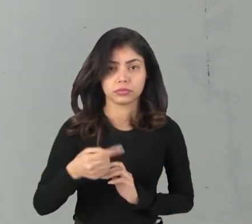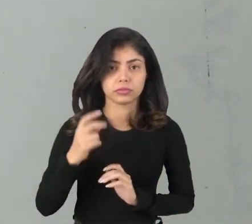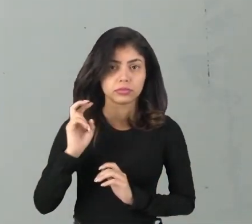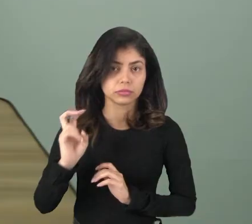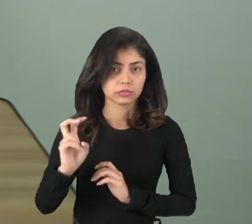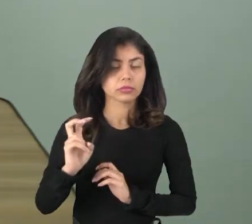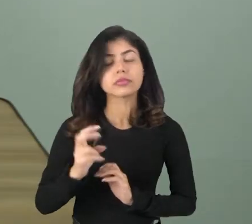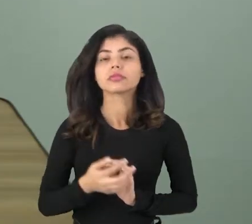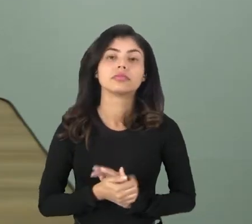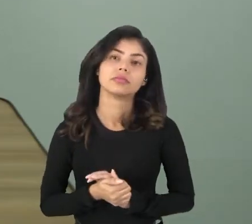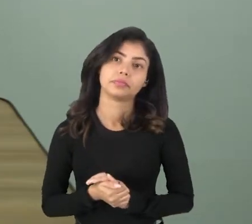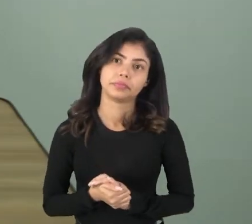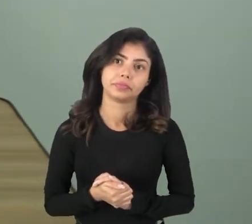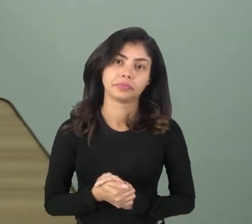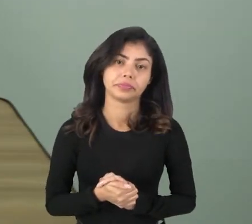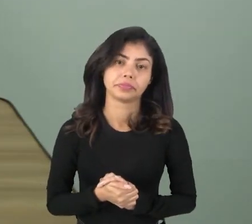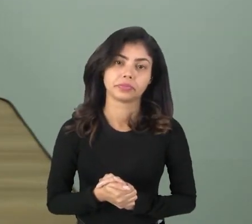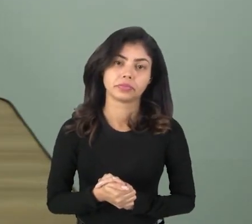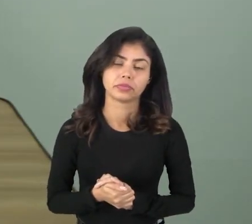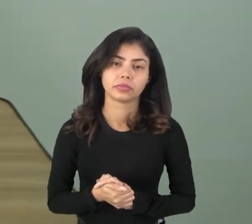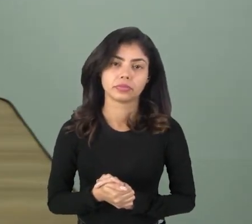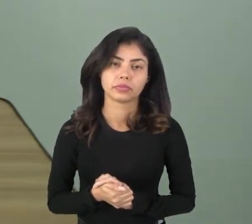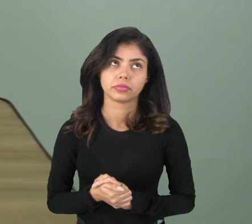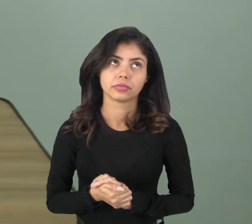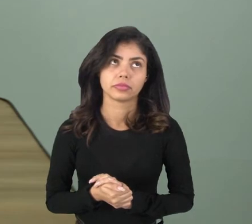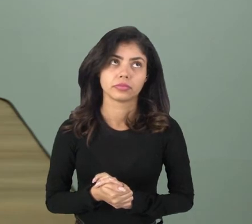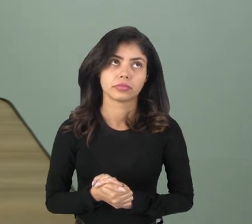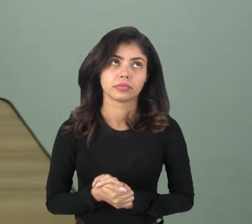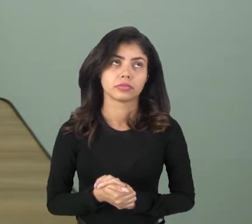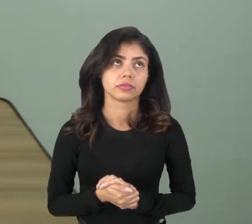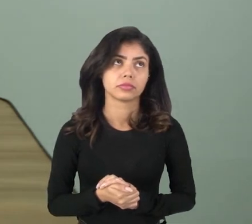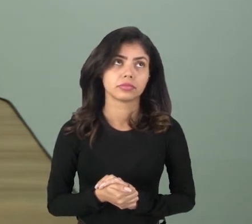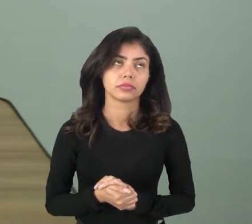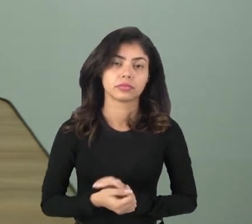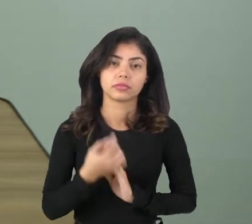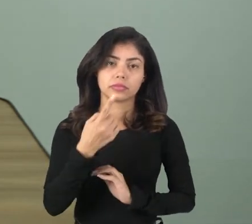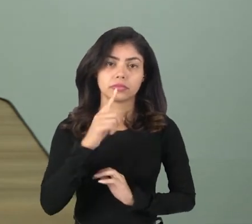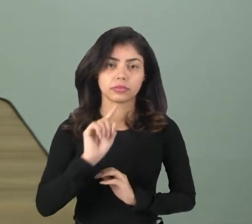1,50 m e o Joãozinho, ele tem